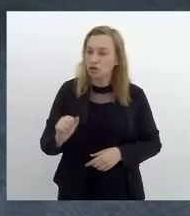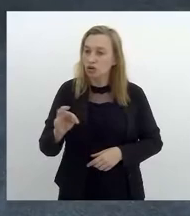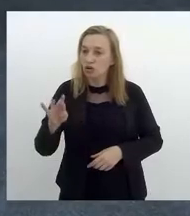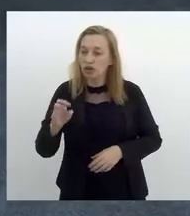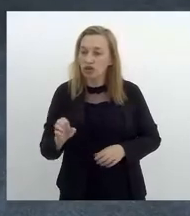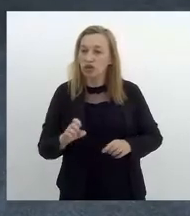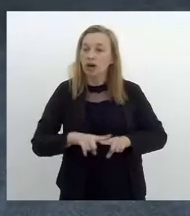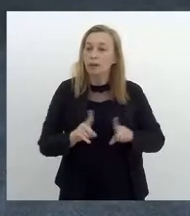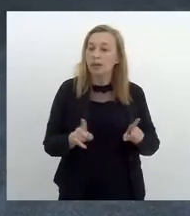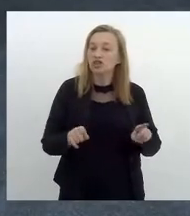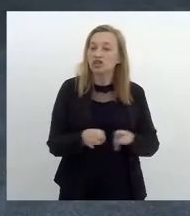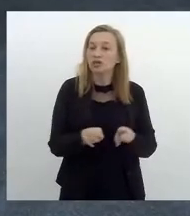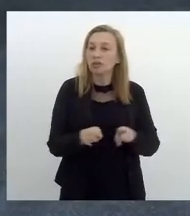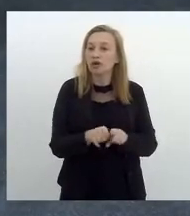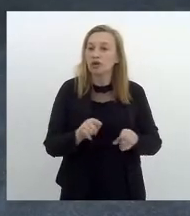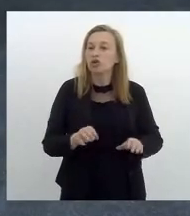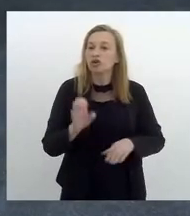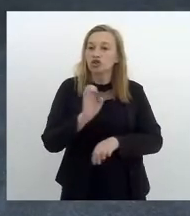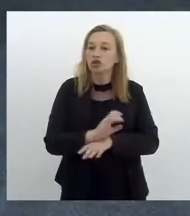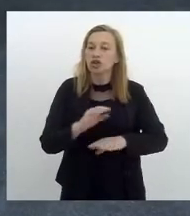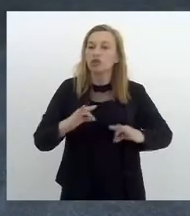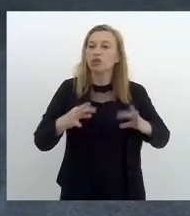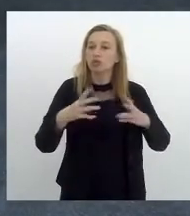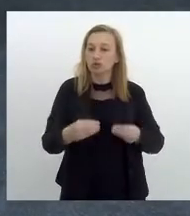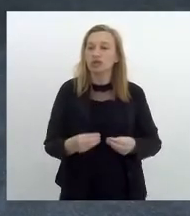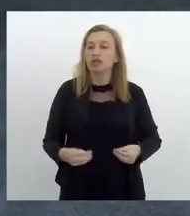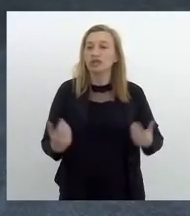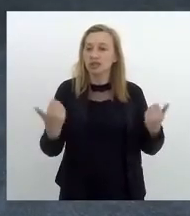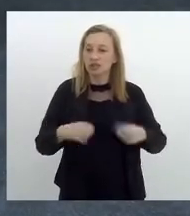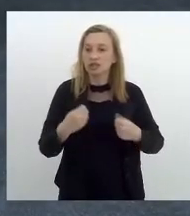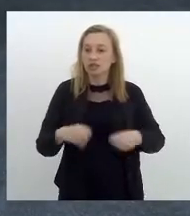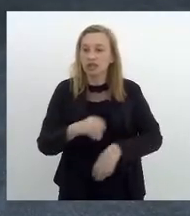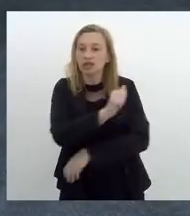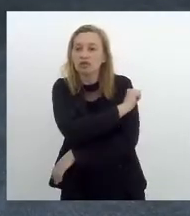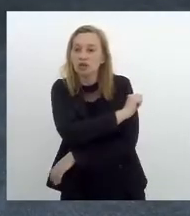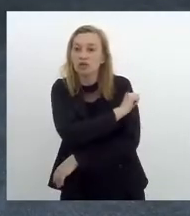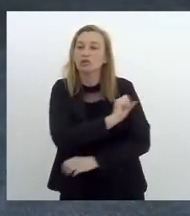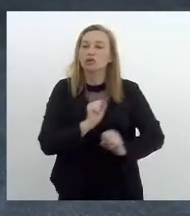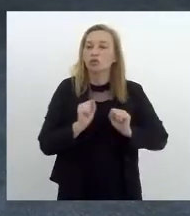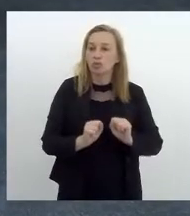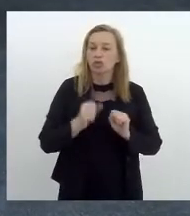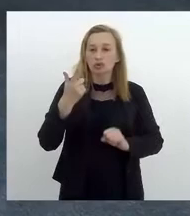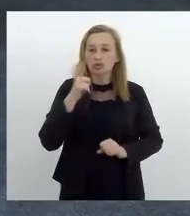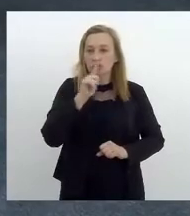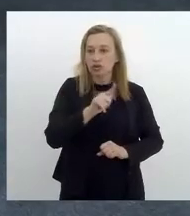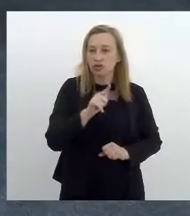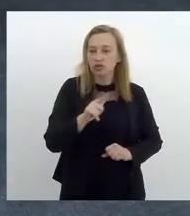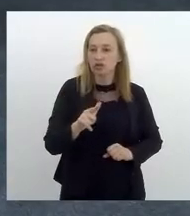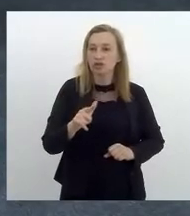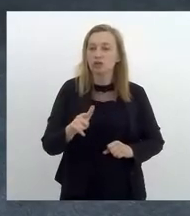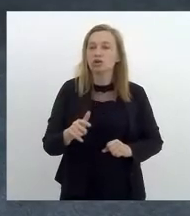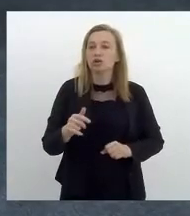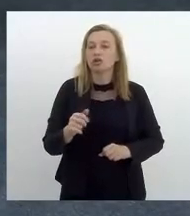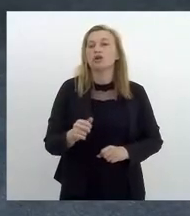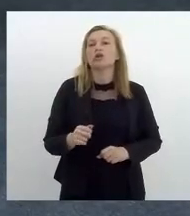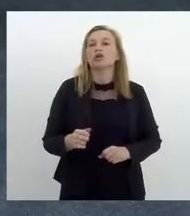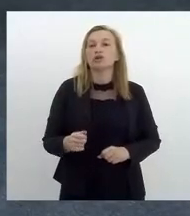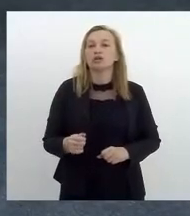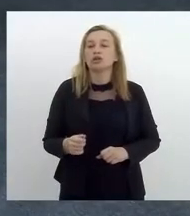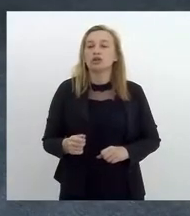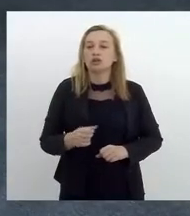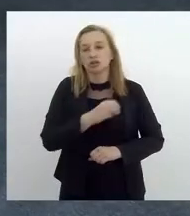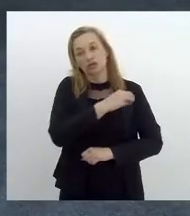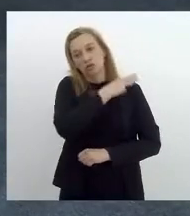Estado como um todo, da falta de espaço para que os alunos possam conseguir fazer o seu segundo grau. Então, eu acho que o